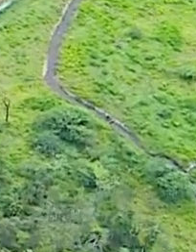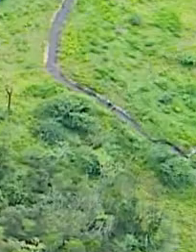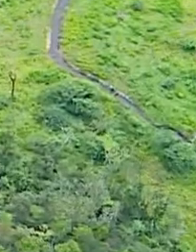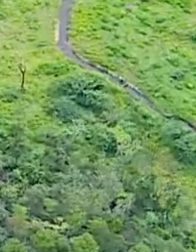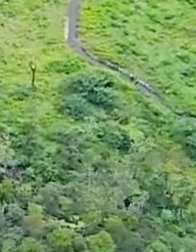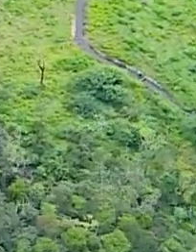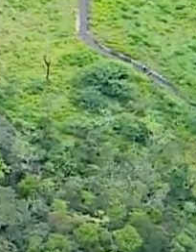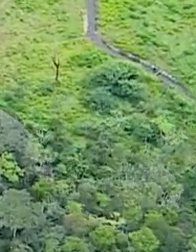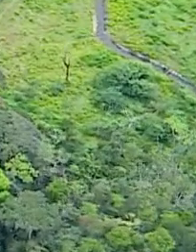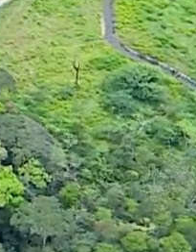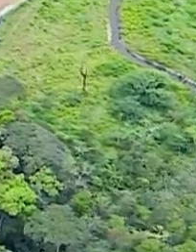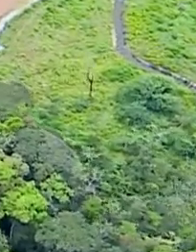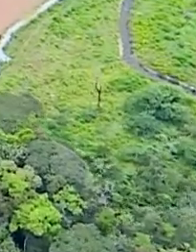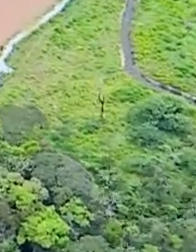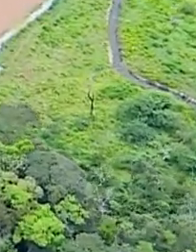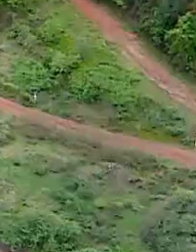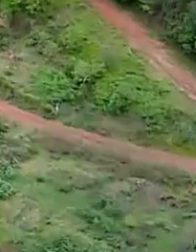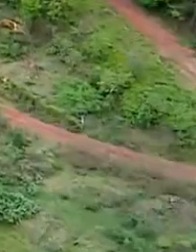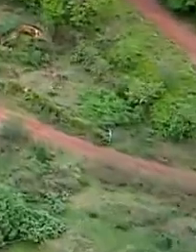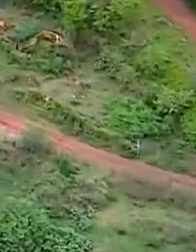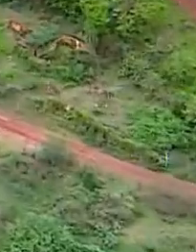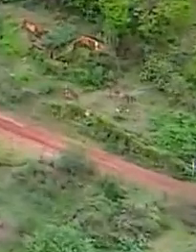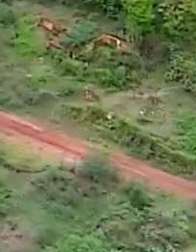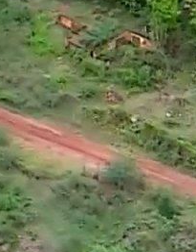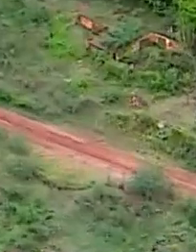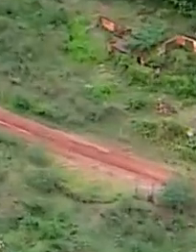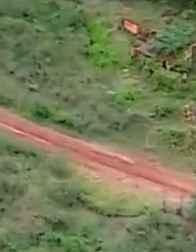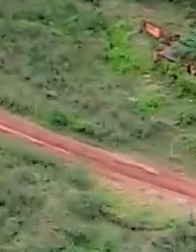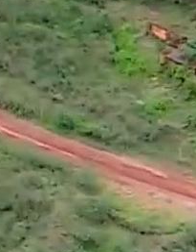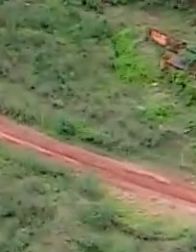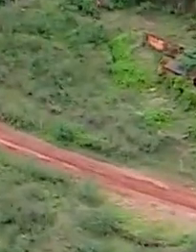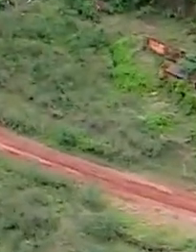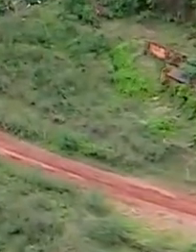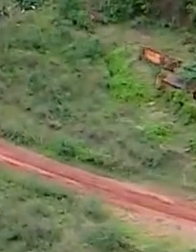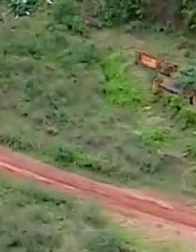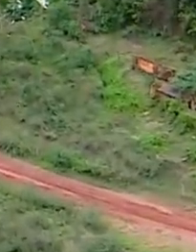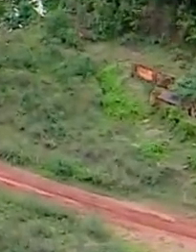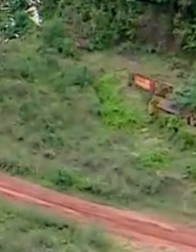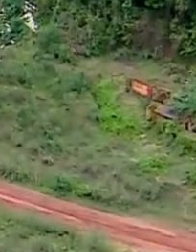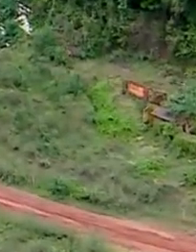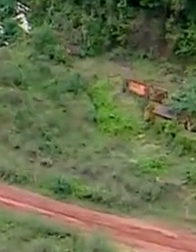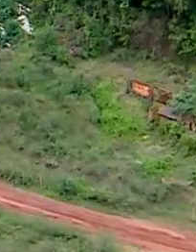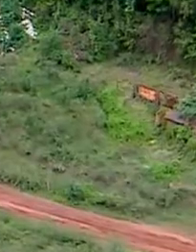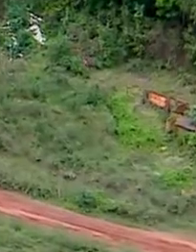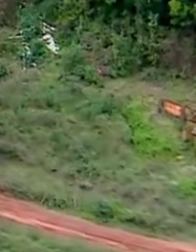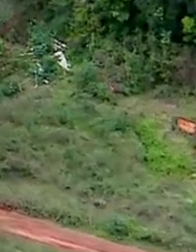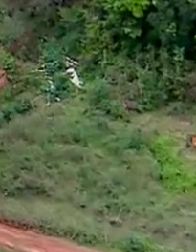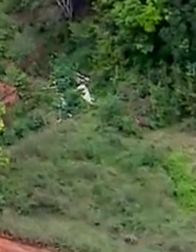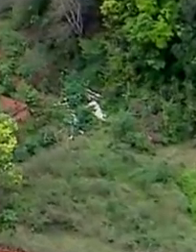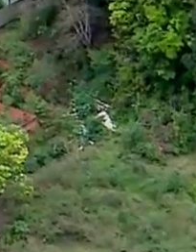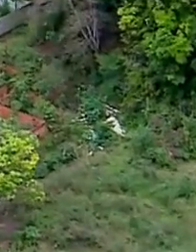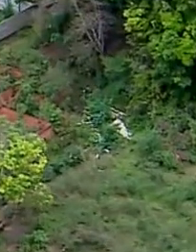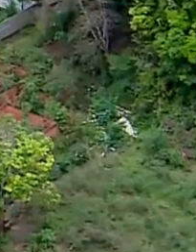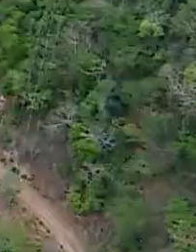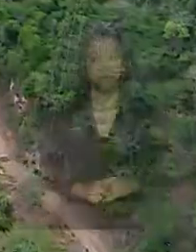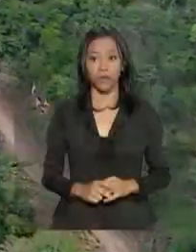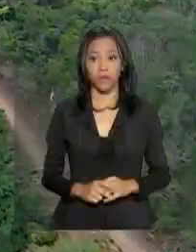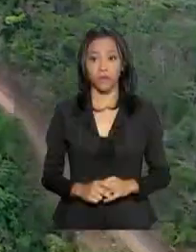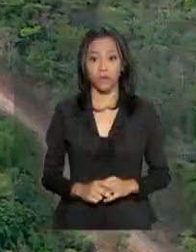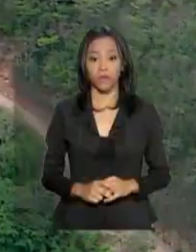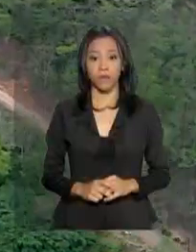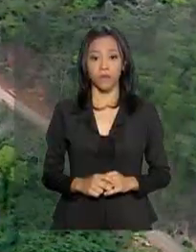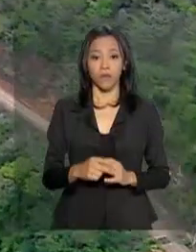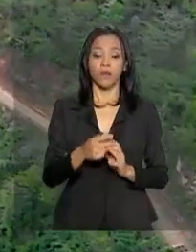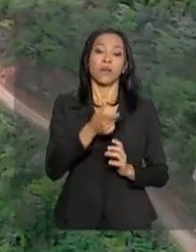água dos rios ainda corre avermelhada. A fachada da igreja de Barra Longa lembra que o impacto ultrapassou a zona rural.